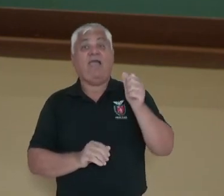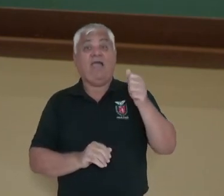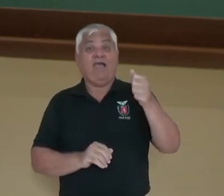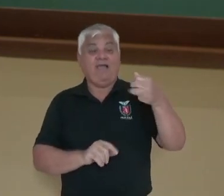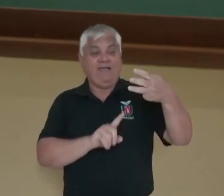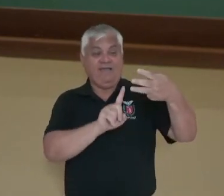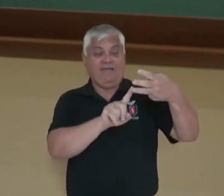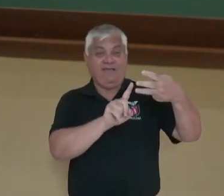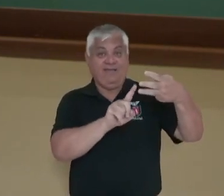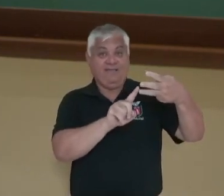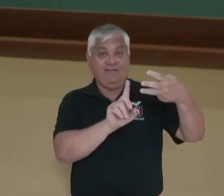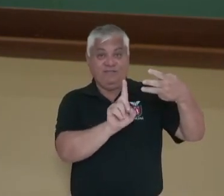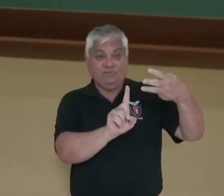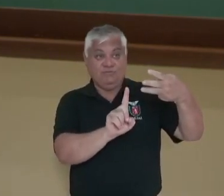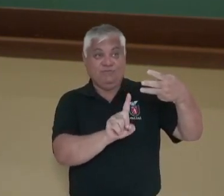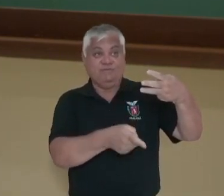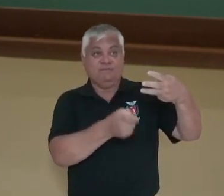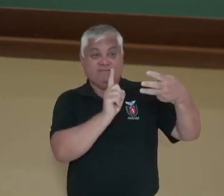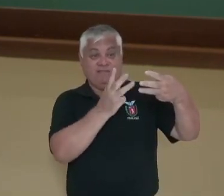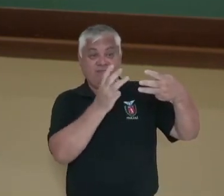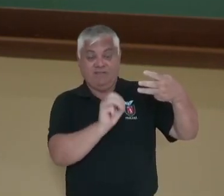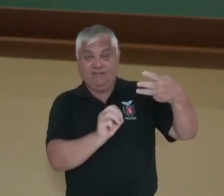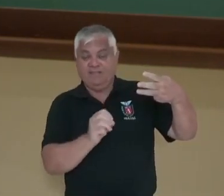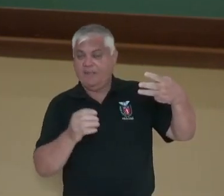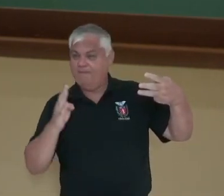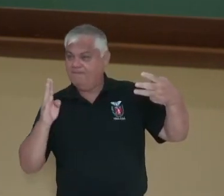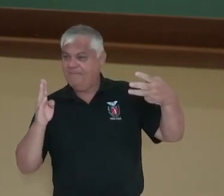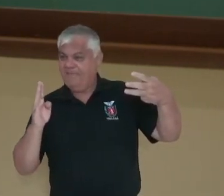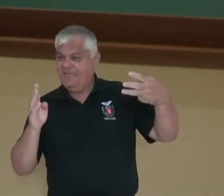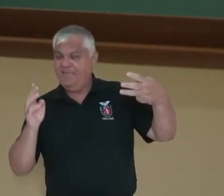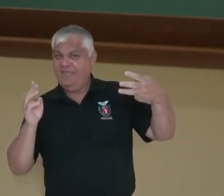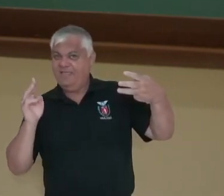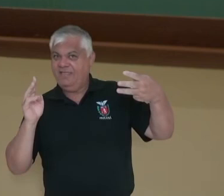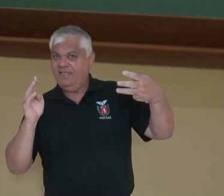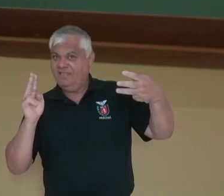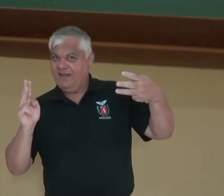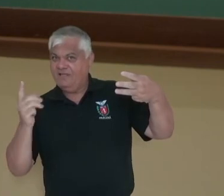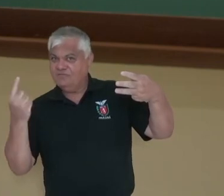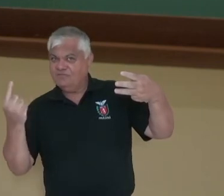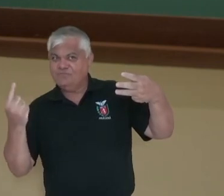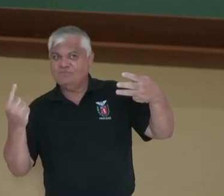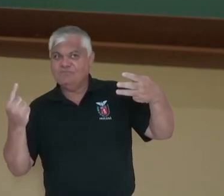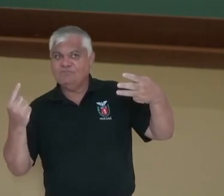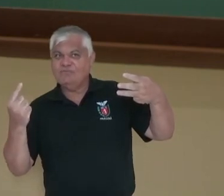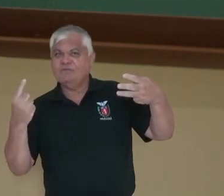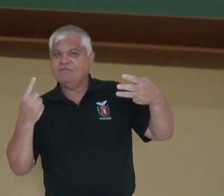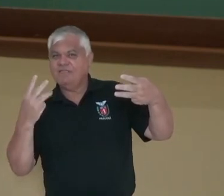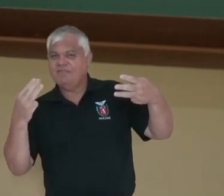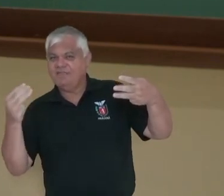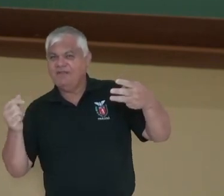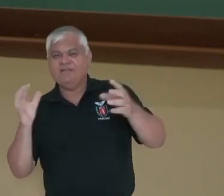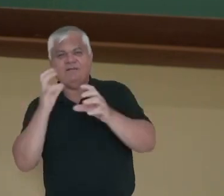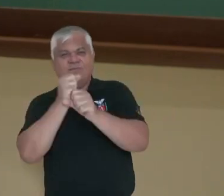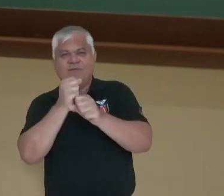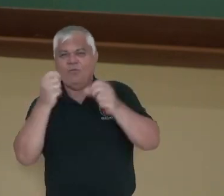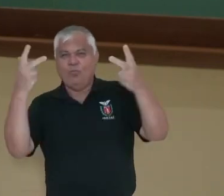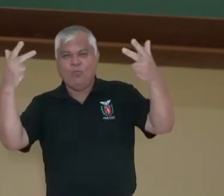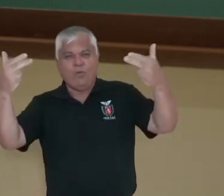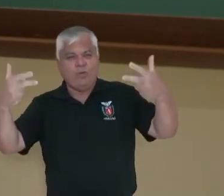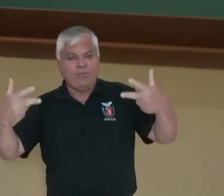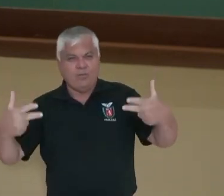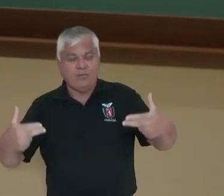A31 com o B31, então 130 menos 123, 7. E faz isso para todos os